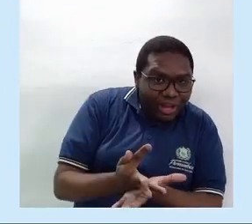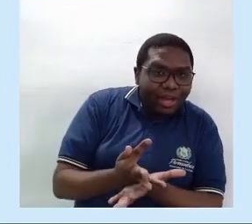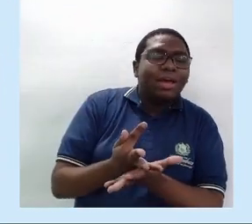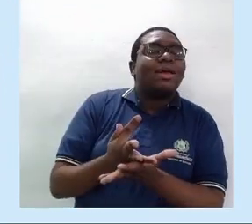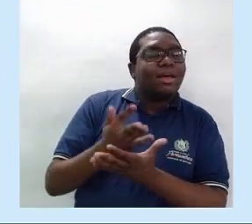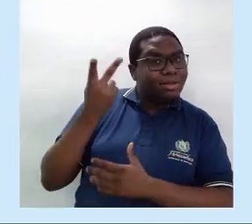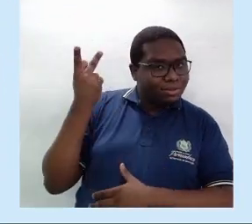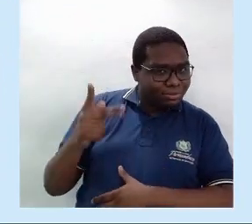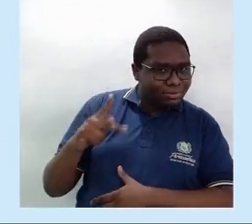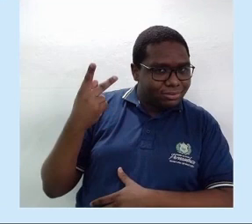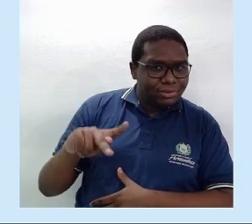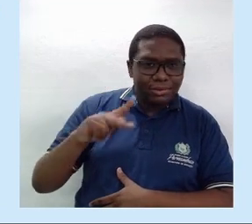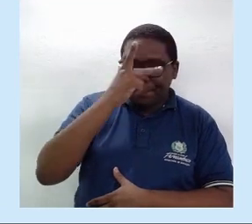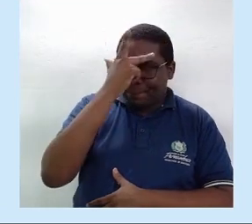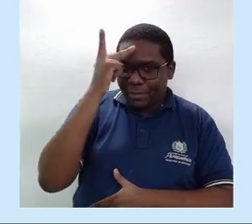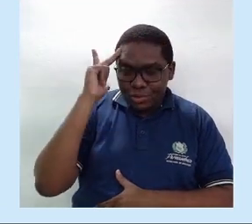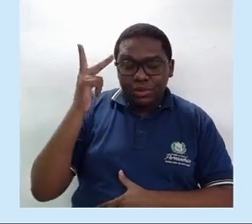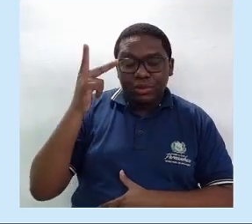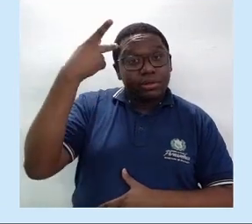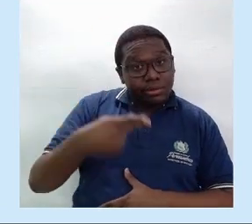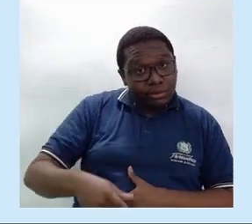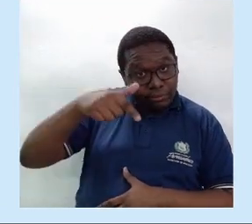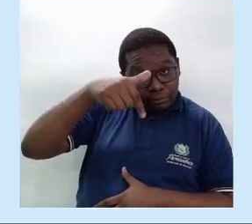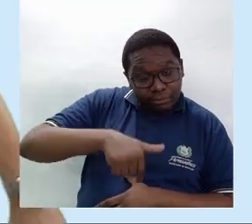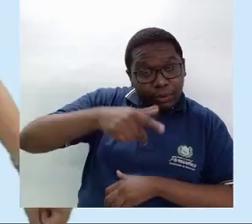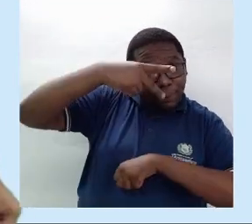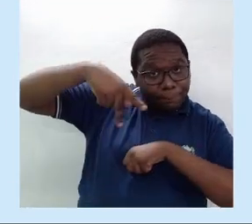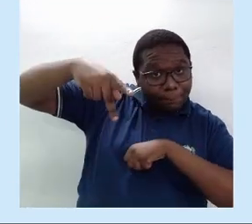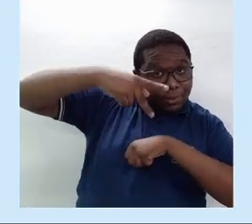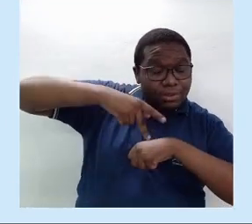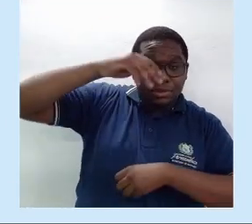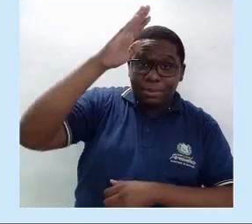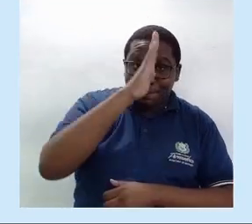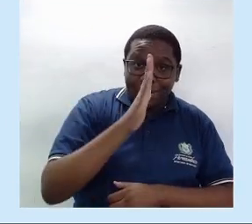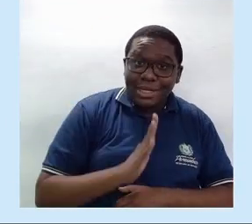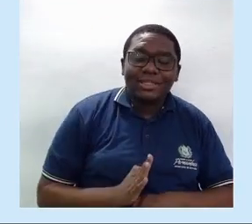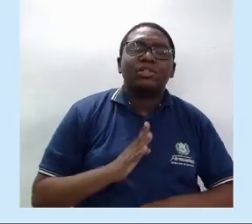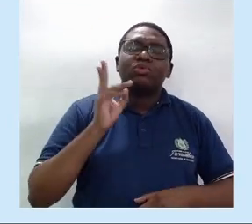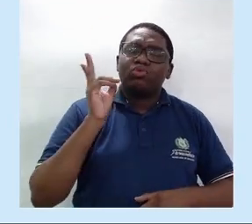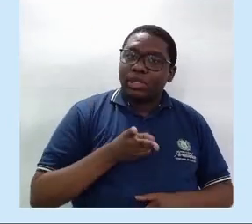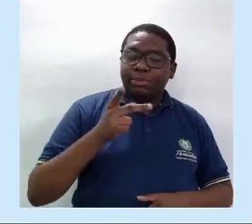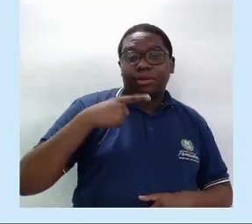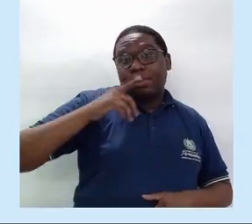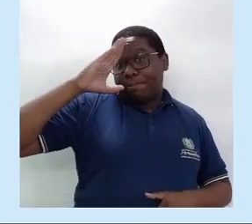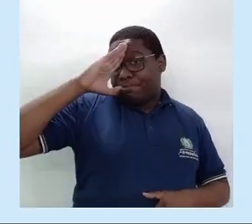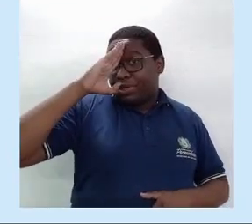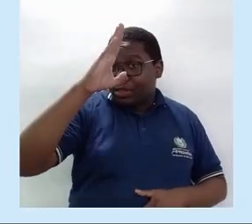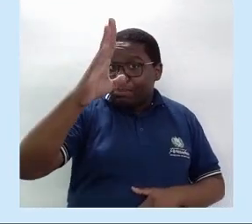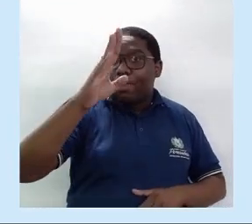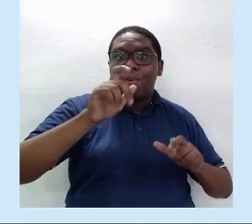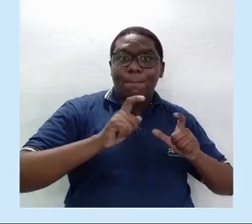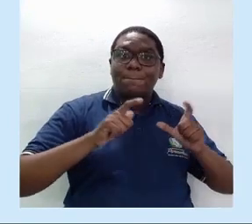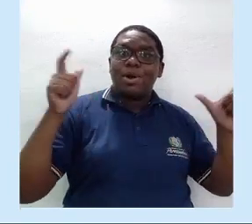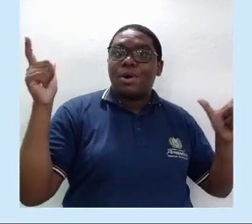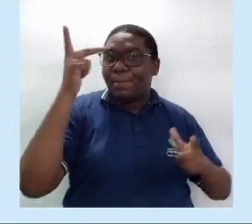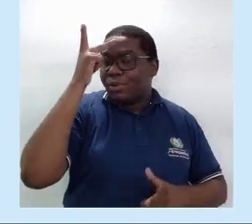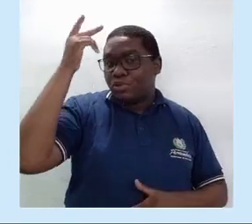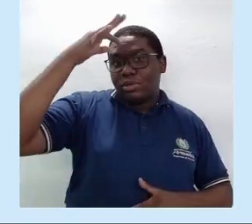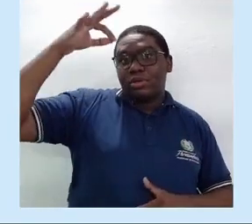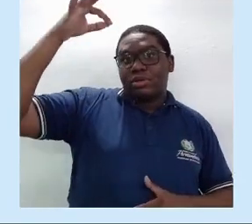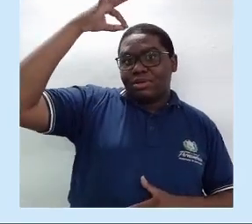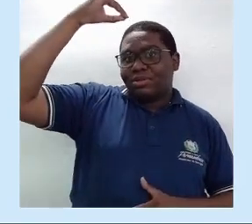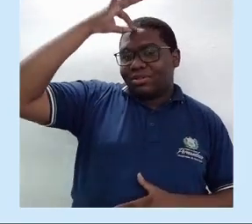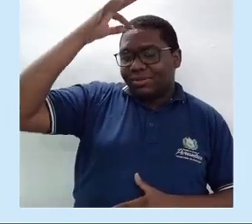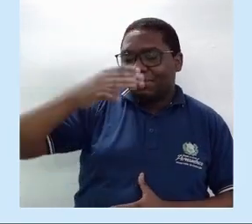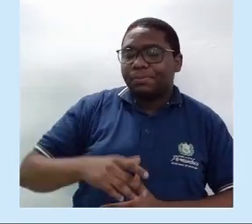outro. Olhem aí, o Brasil como sendo o país com maior concentração de adeptos do Espiritismo. Vamos